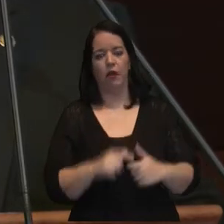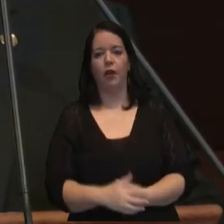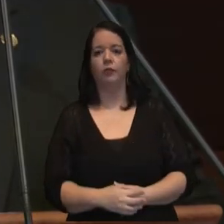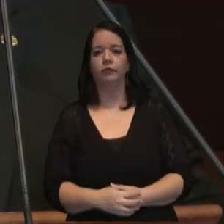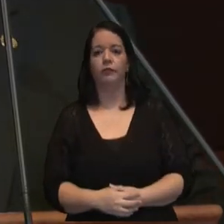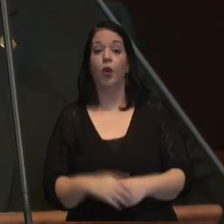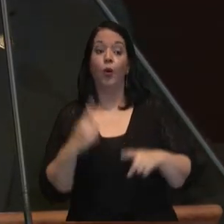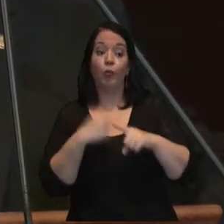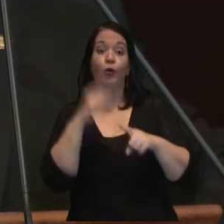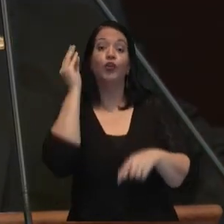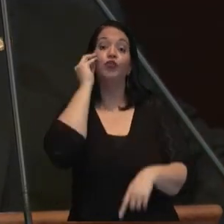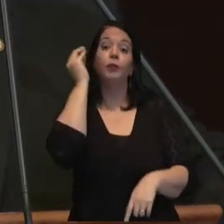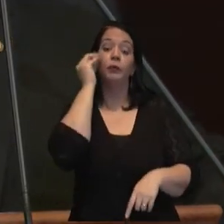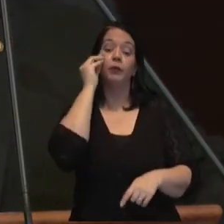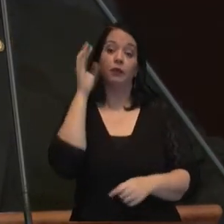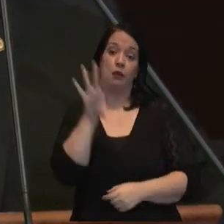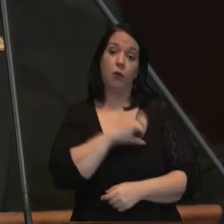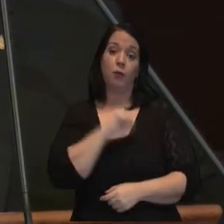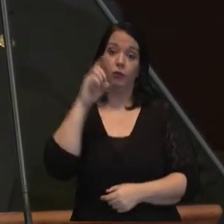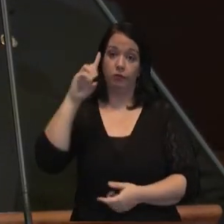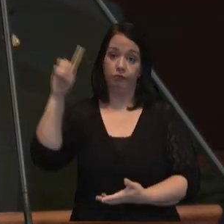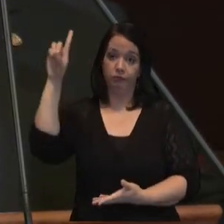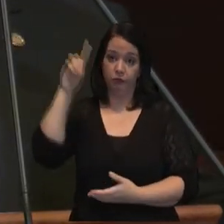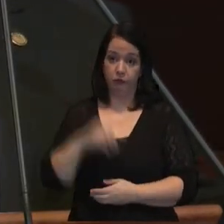Ah, meus irmãos,